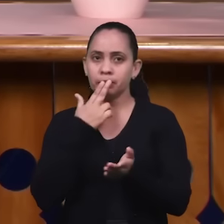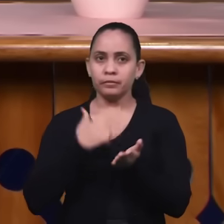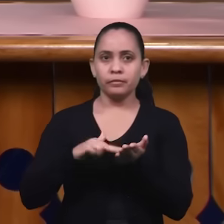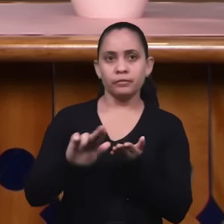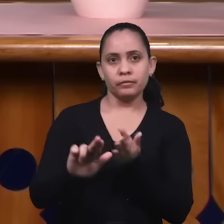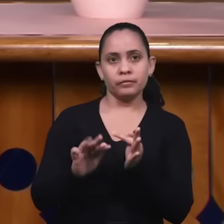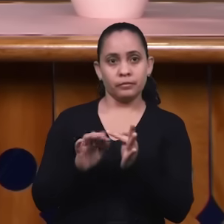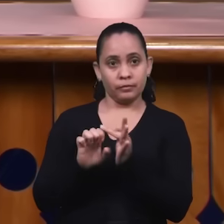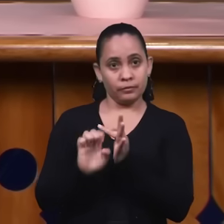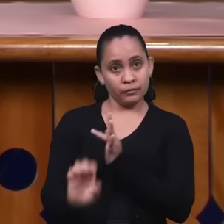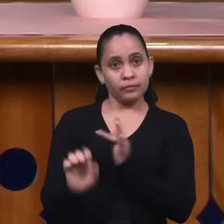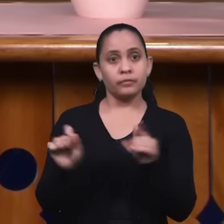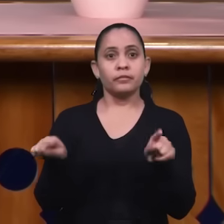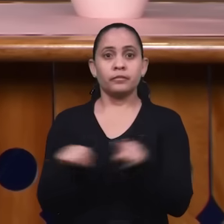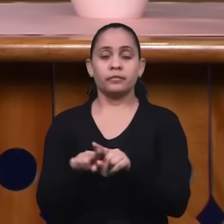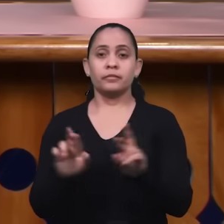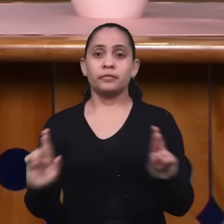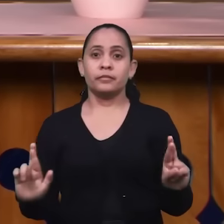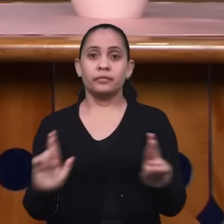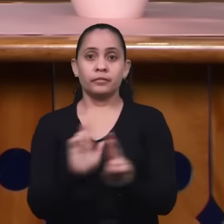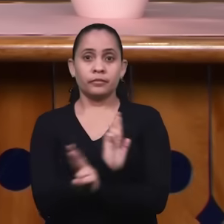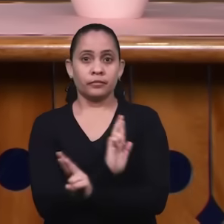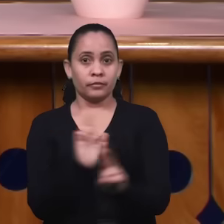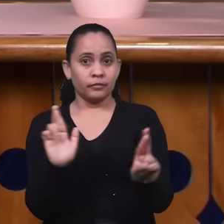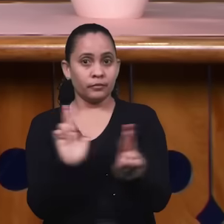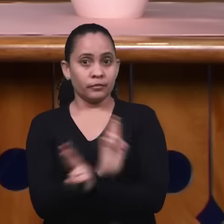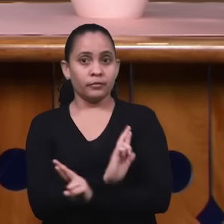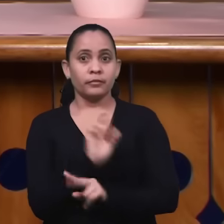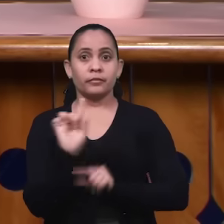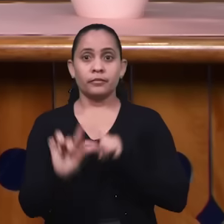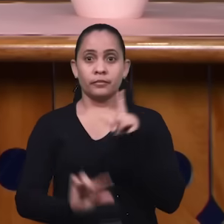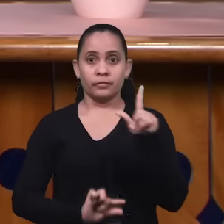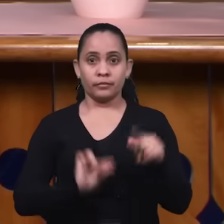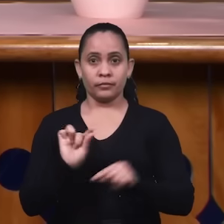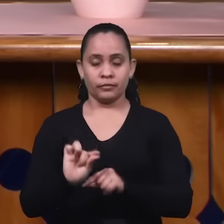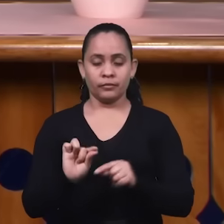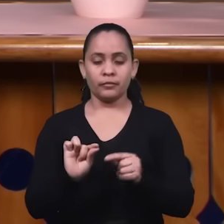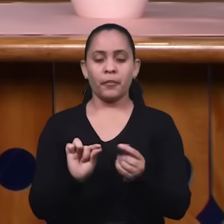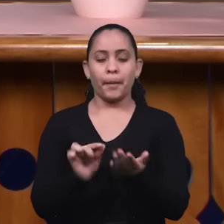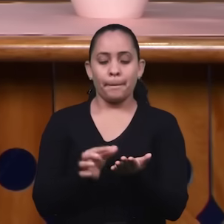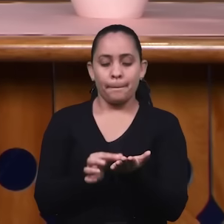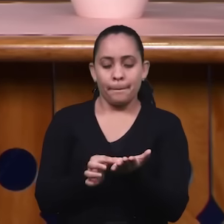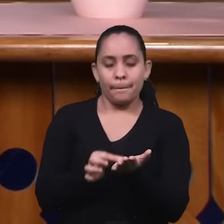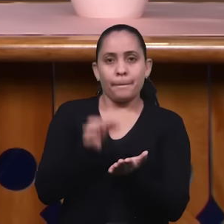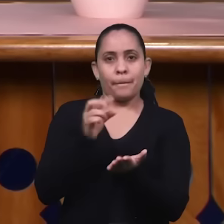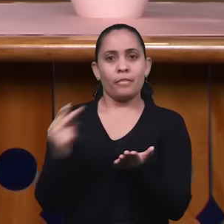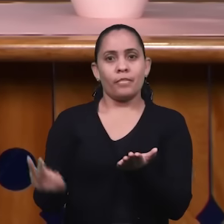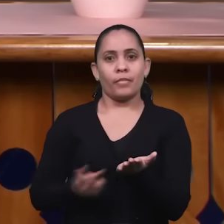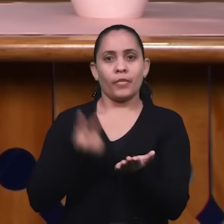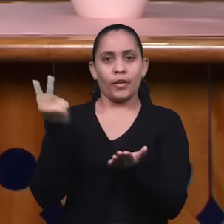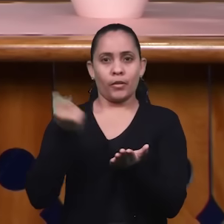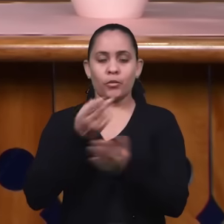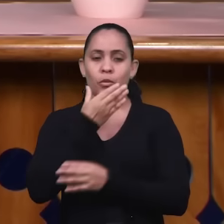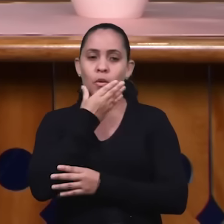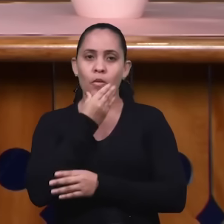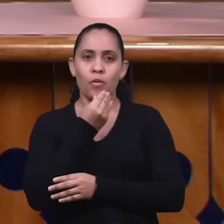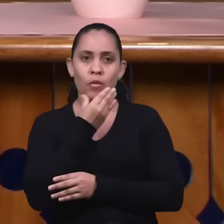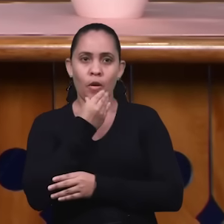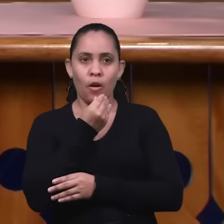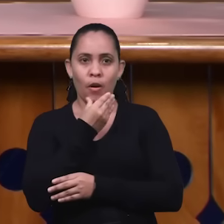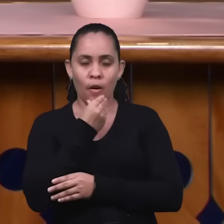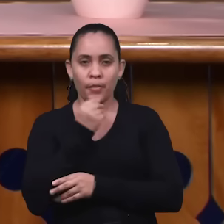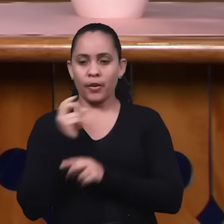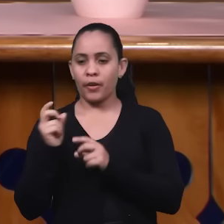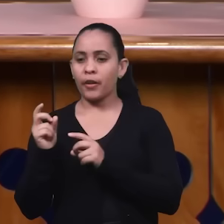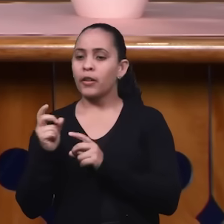Filadélfia está relacionada com a parábola da pérola de grande valor, onde aquele comprador de pérola deixa tudo que